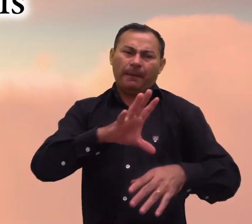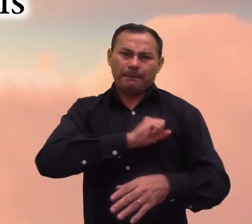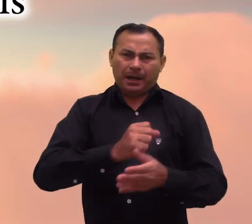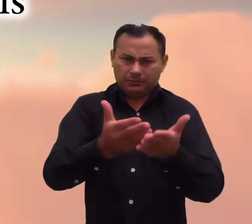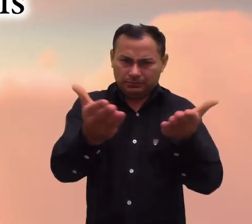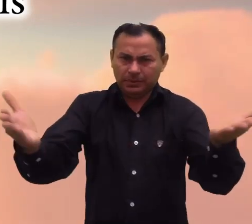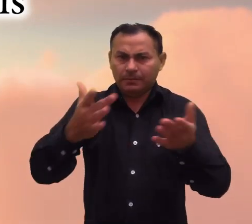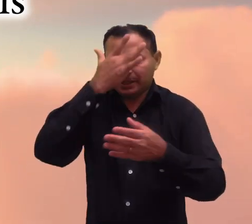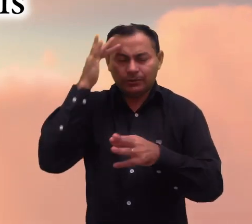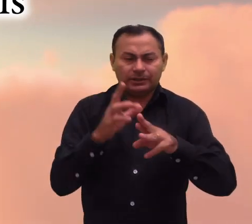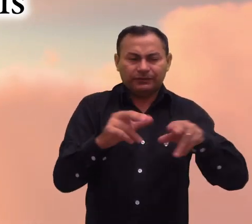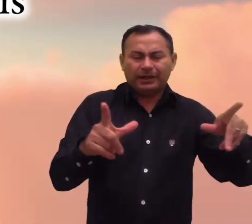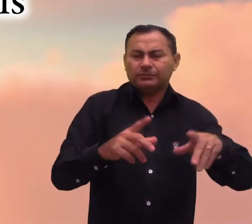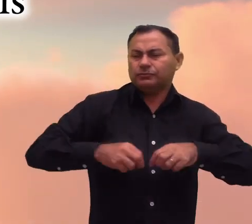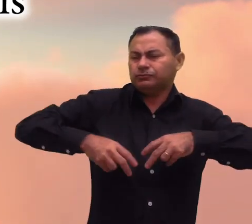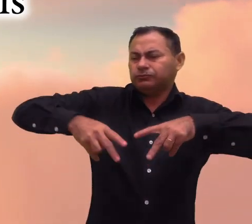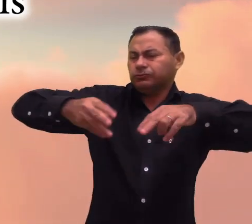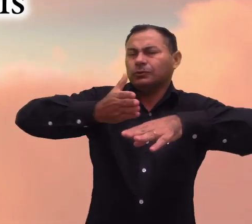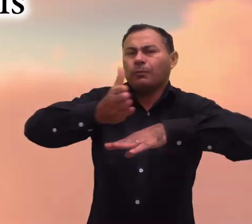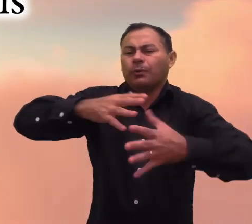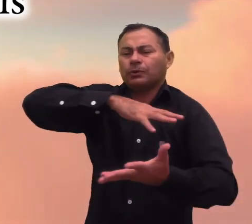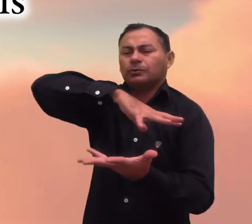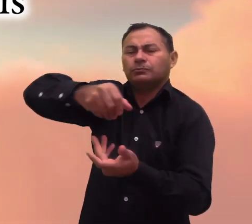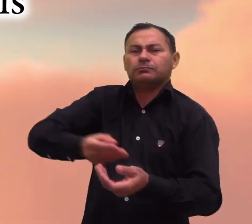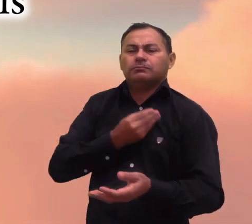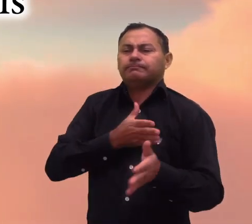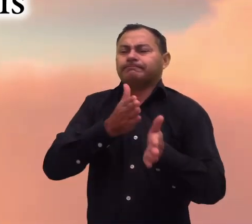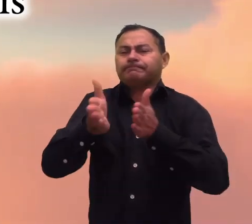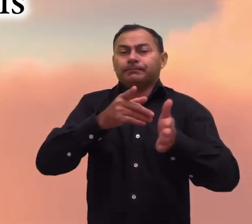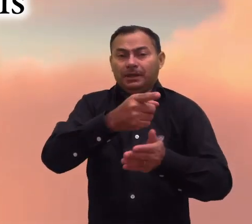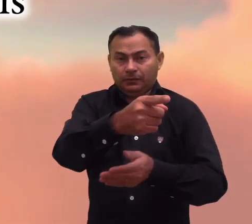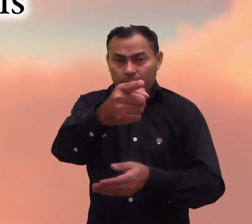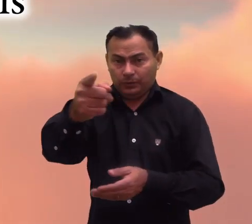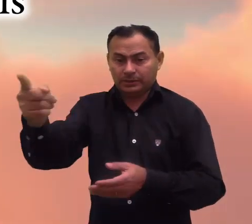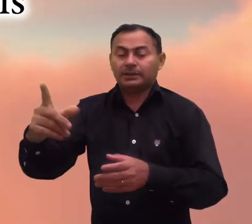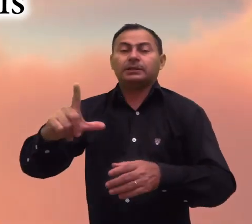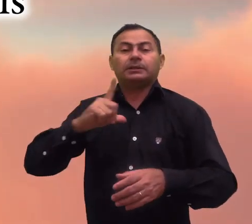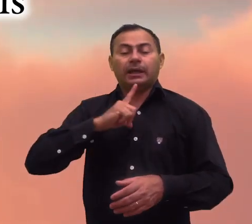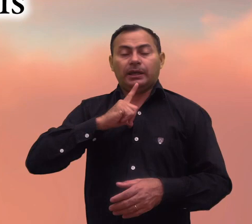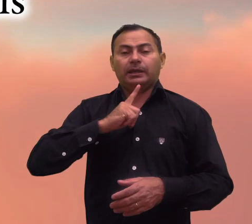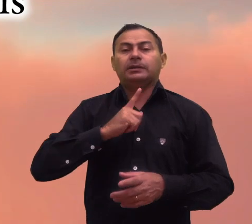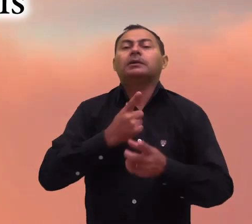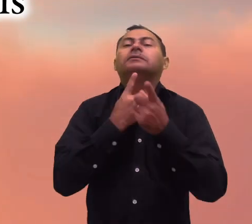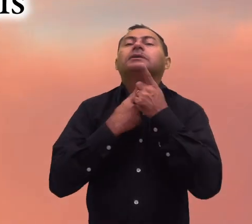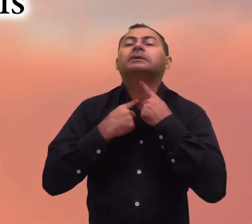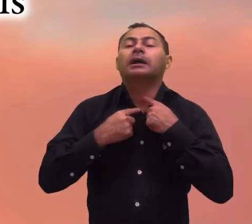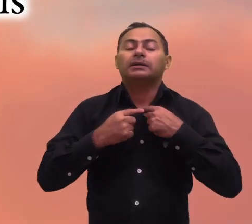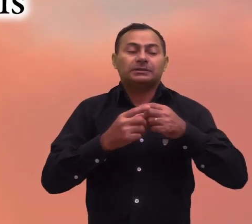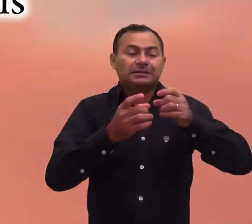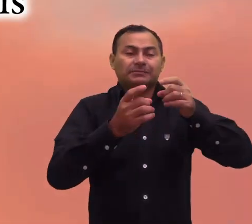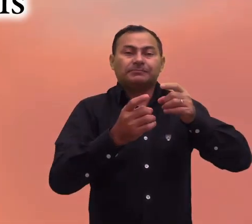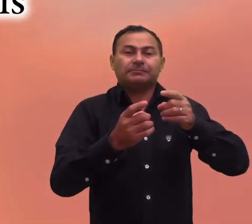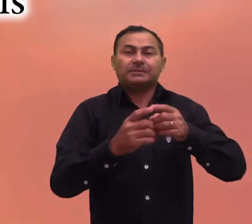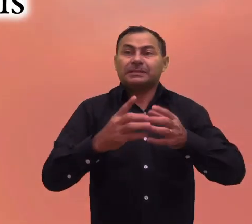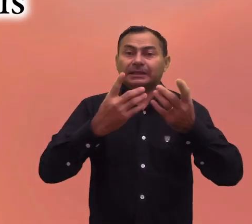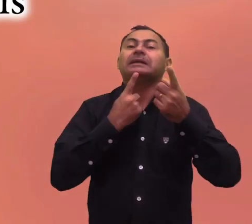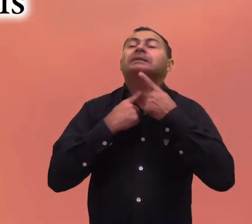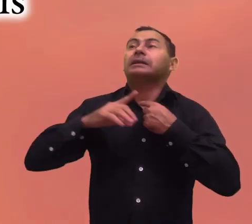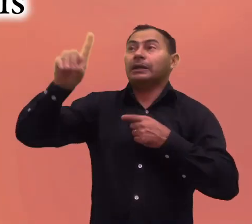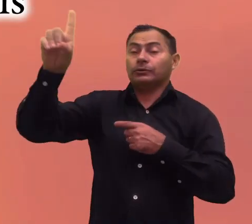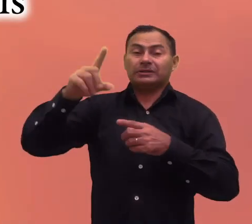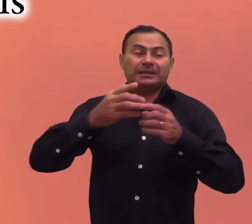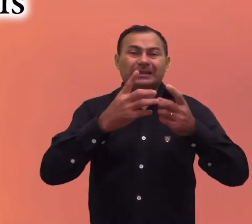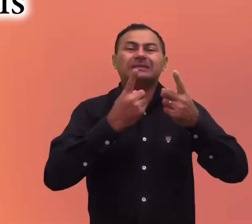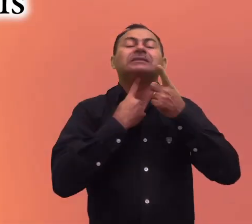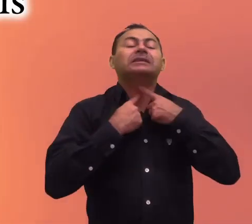Amados, insisto em que, como estrangeiros e peregrinos no mundo, vocês se abstenham dos desejos carnais